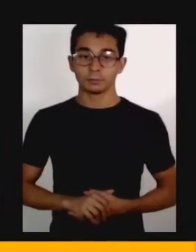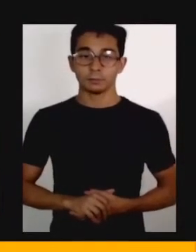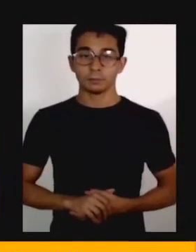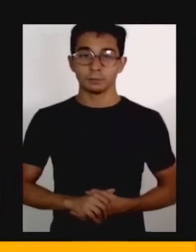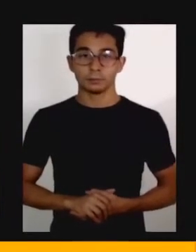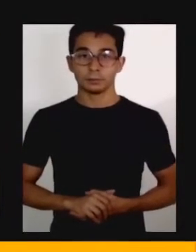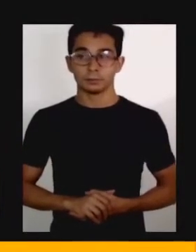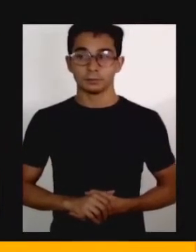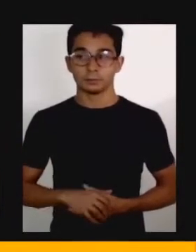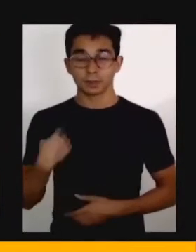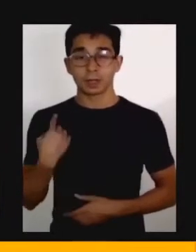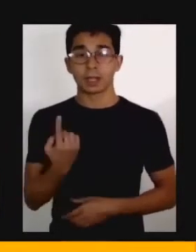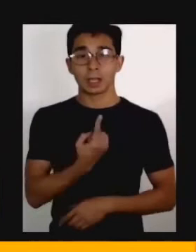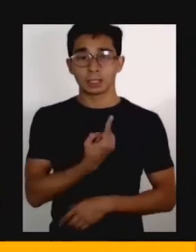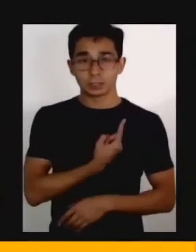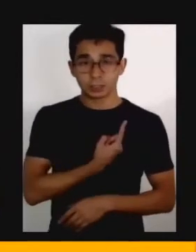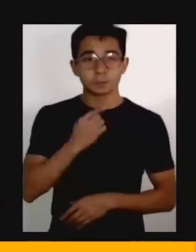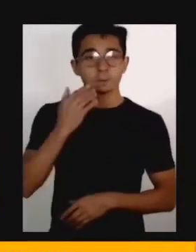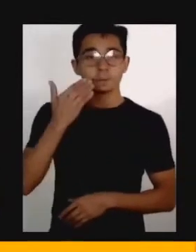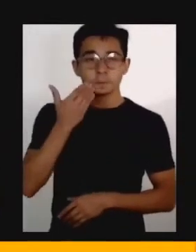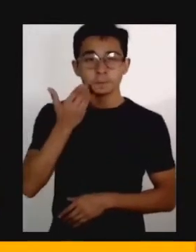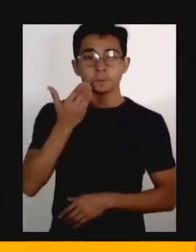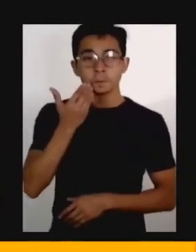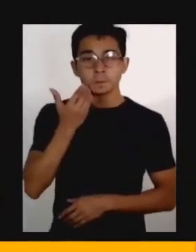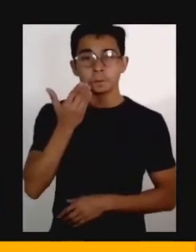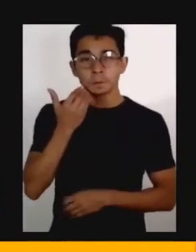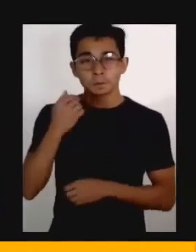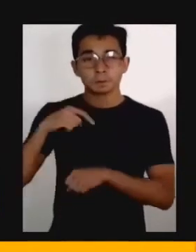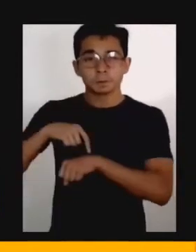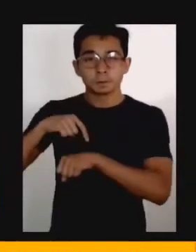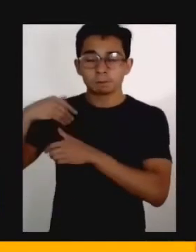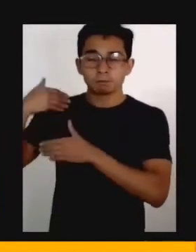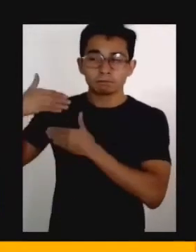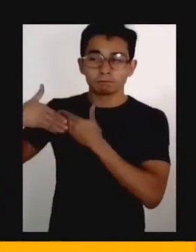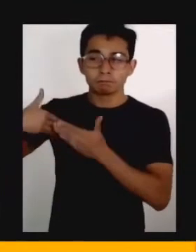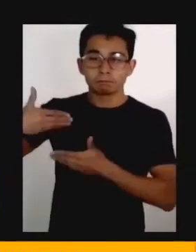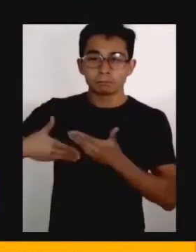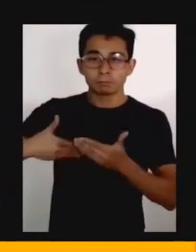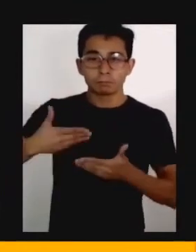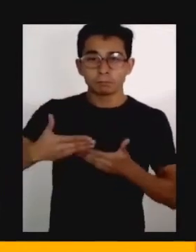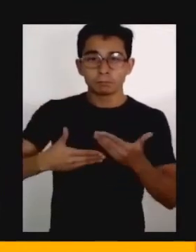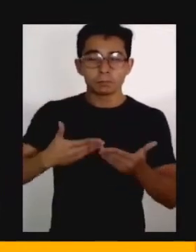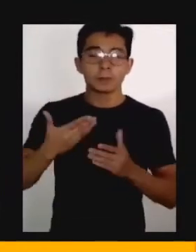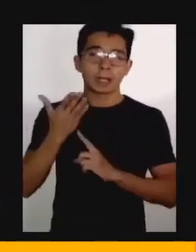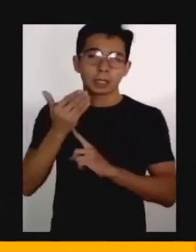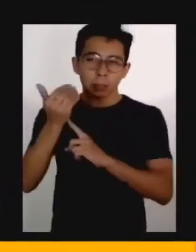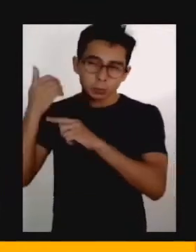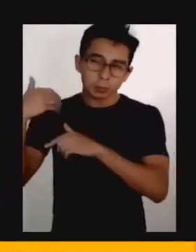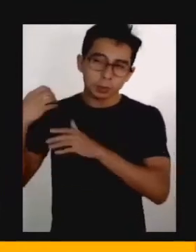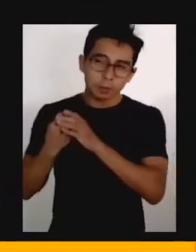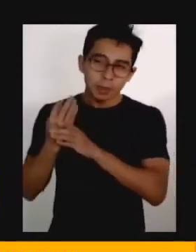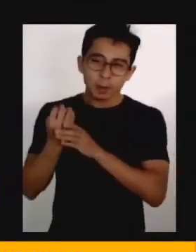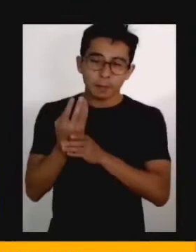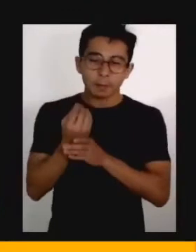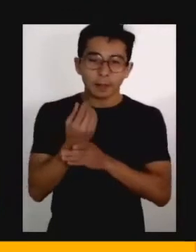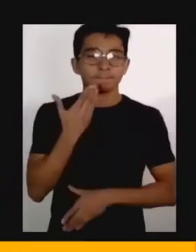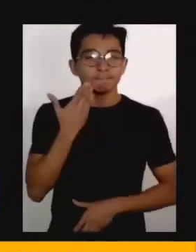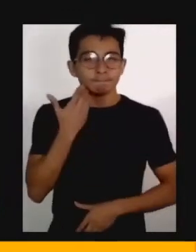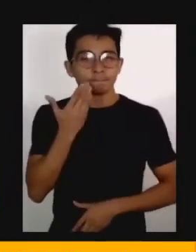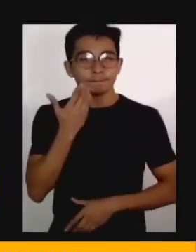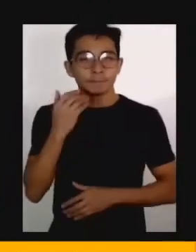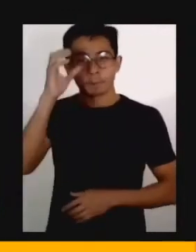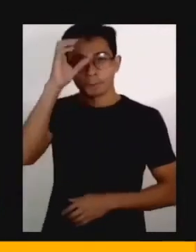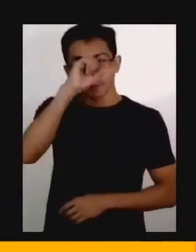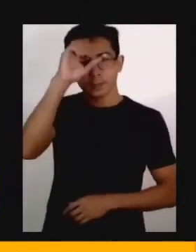tem aprendido muito conforme o tempo vem passando e com as novas tecnologias que vão surgindo. E dentro da empresa, a gente tem um desafio que